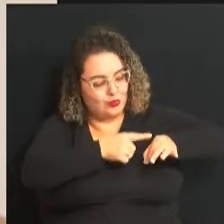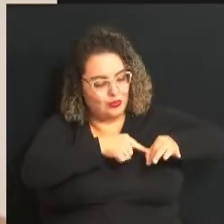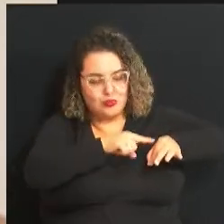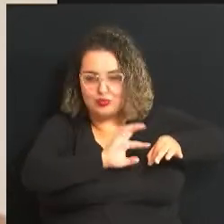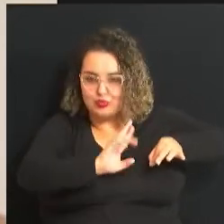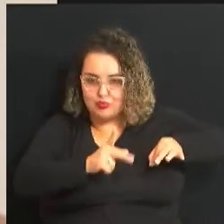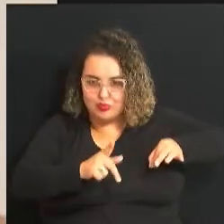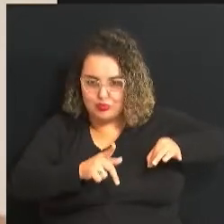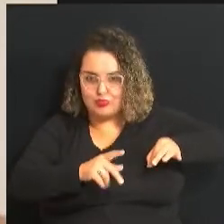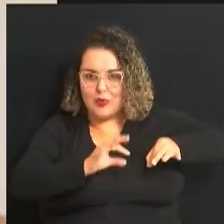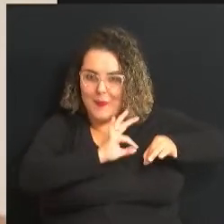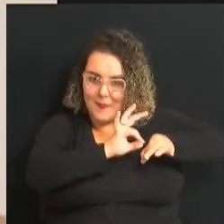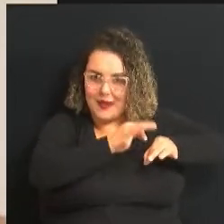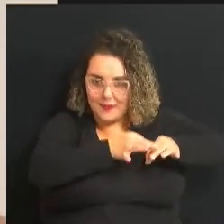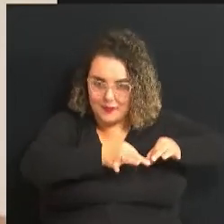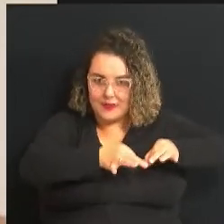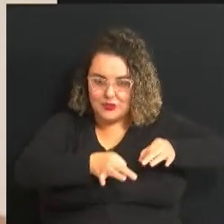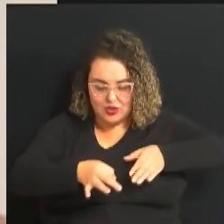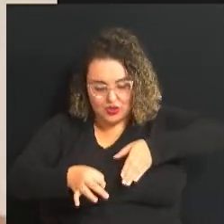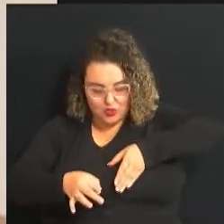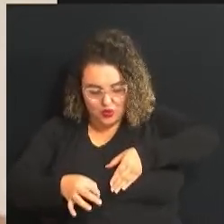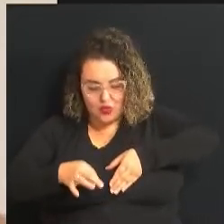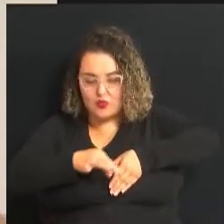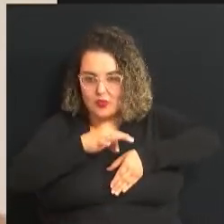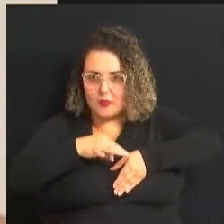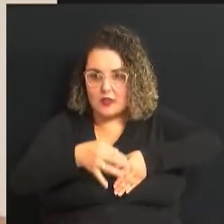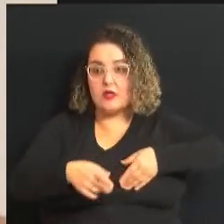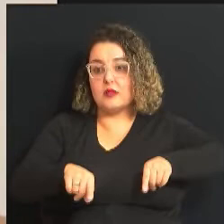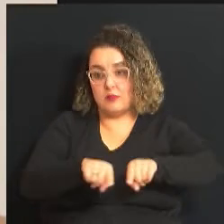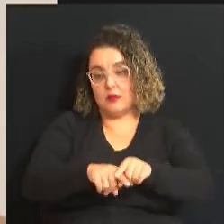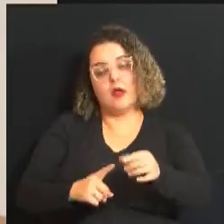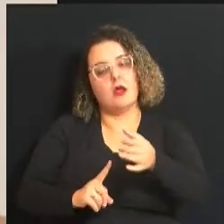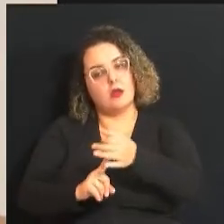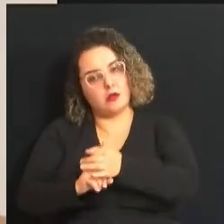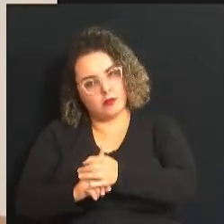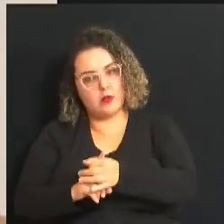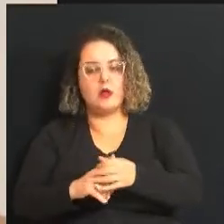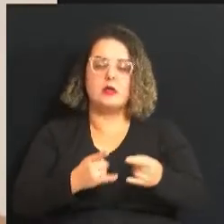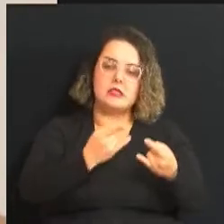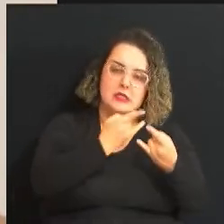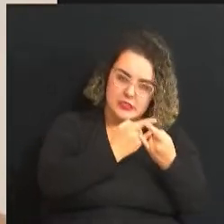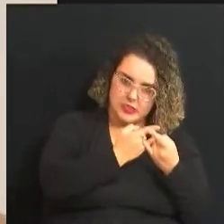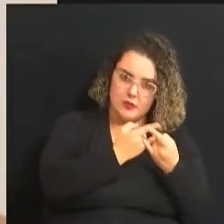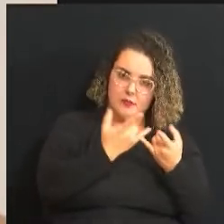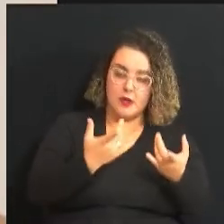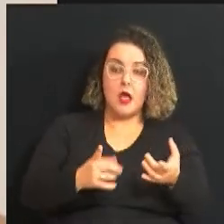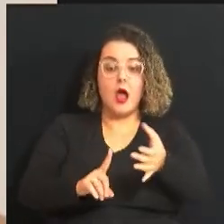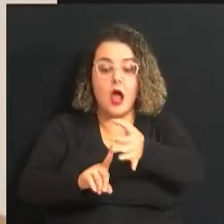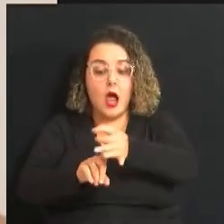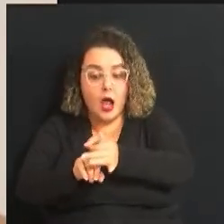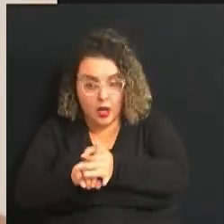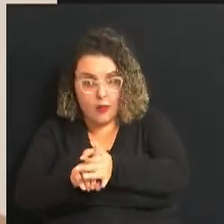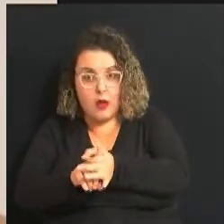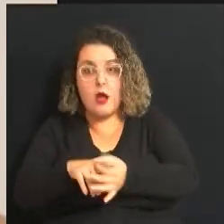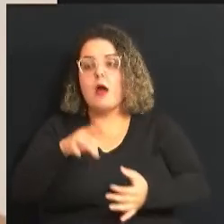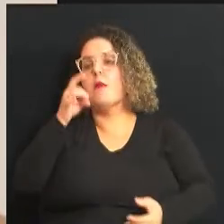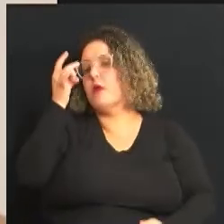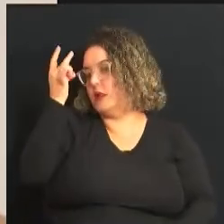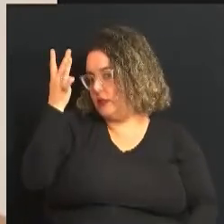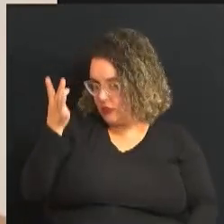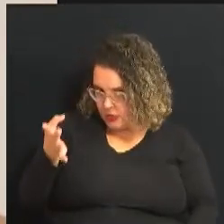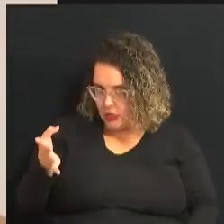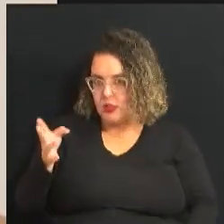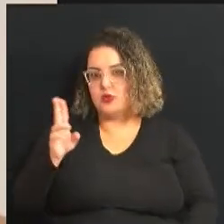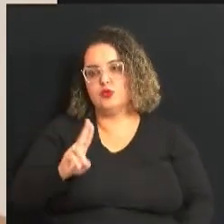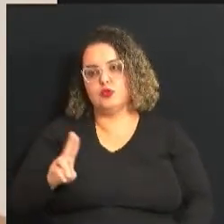outros métodos de barreira são a camisinha feminina e a masculina. A camisinha masculina, ela é mais fácil de usar, tem